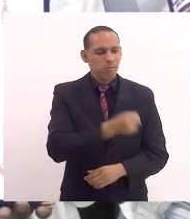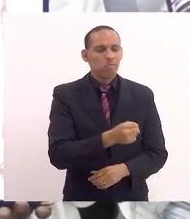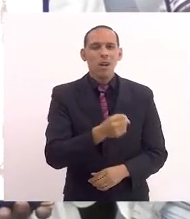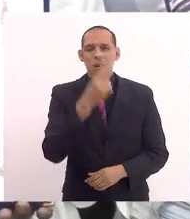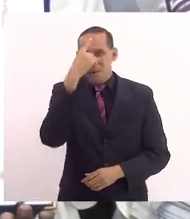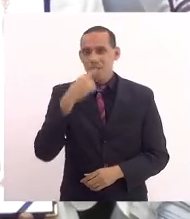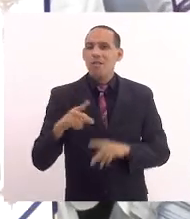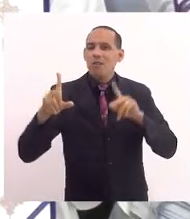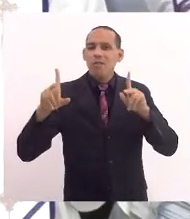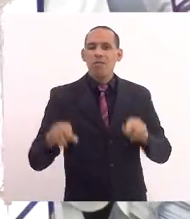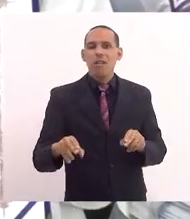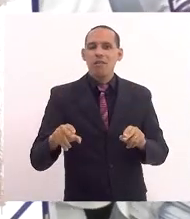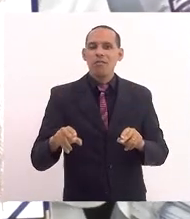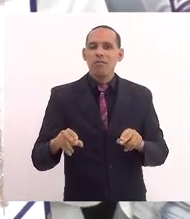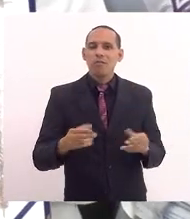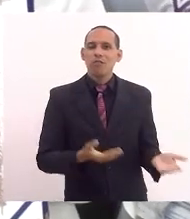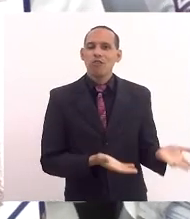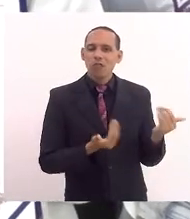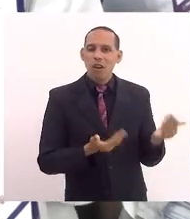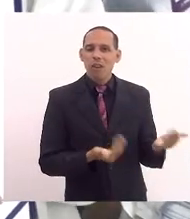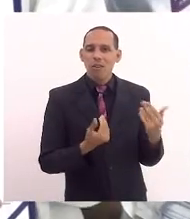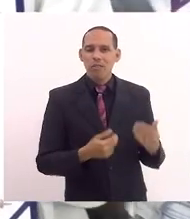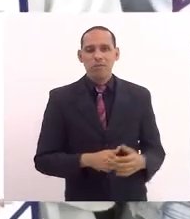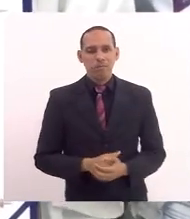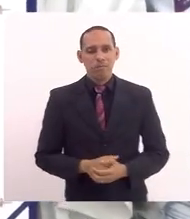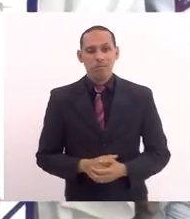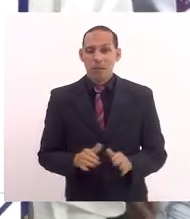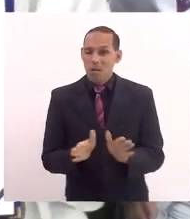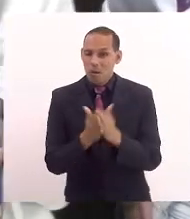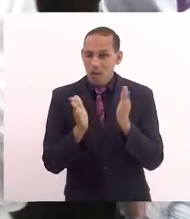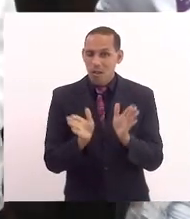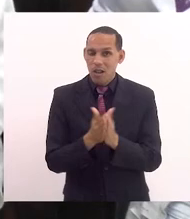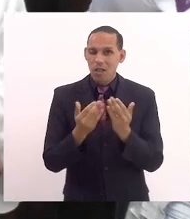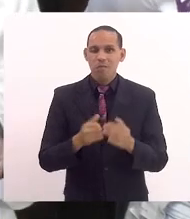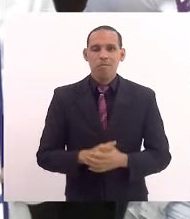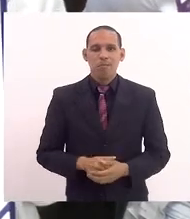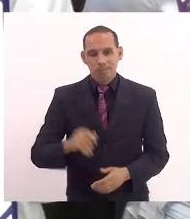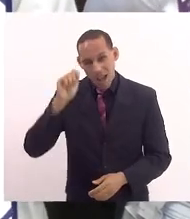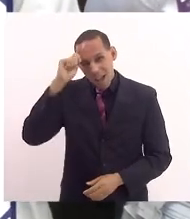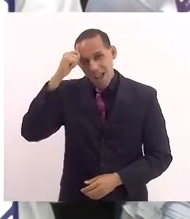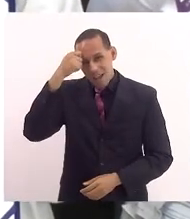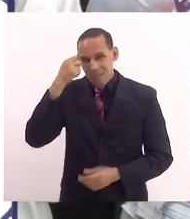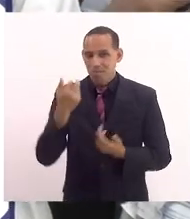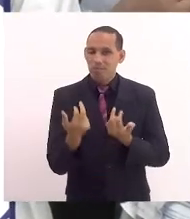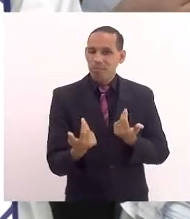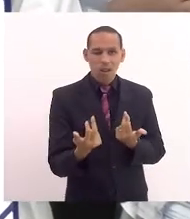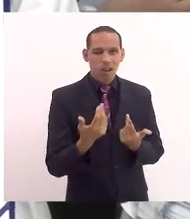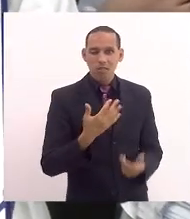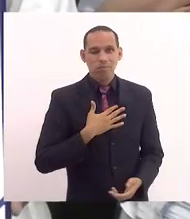perfil. São jovens, pobres e pretos como eu.